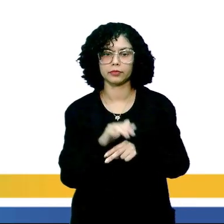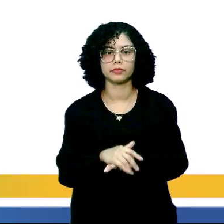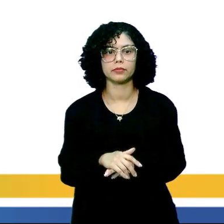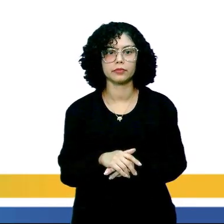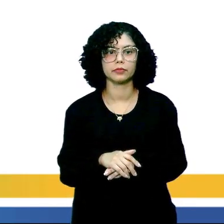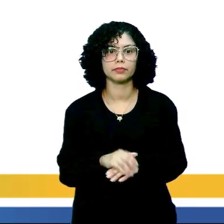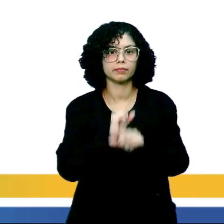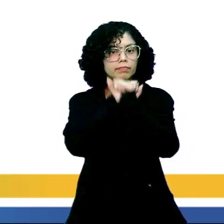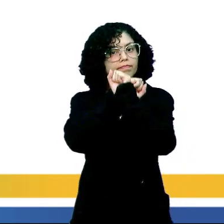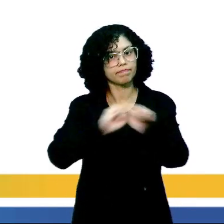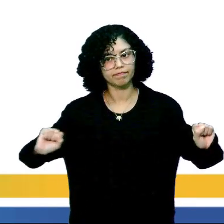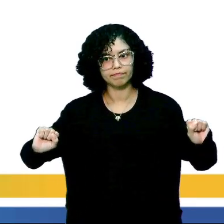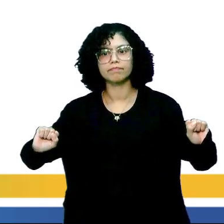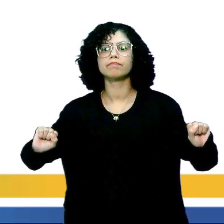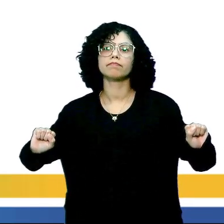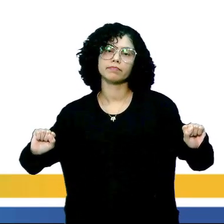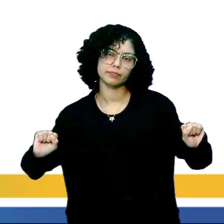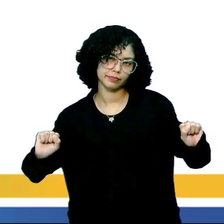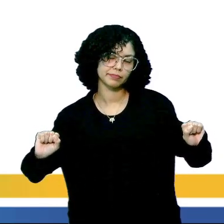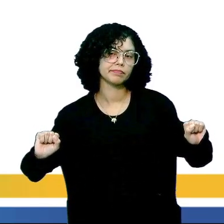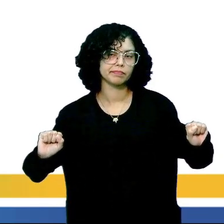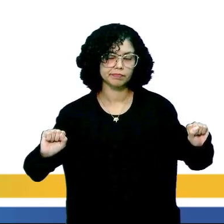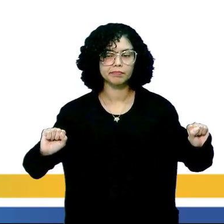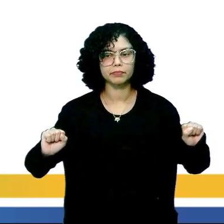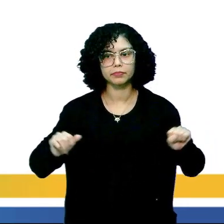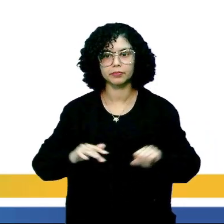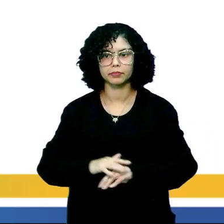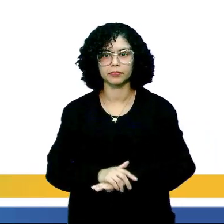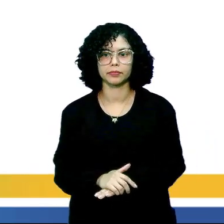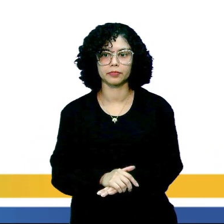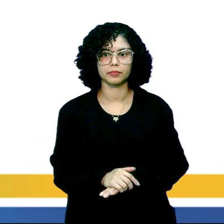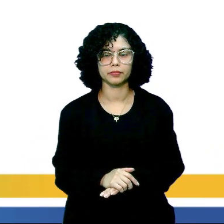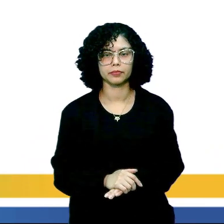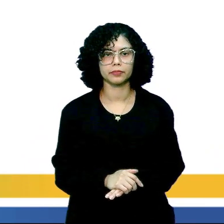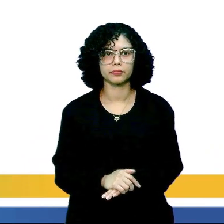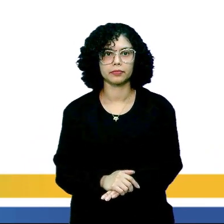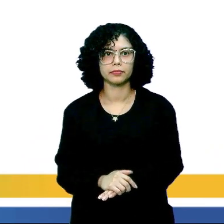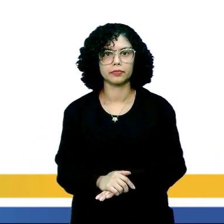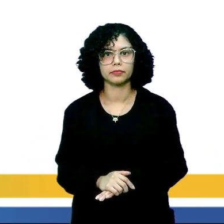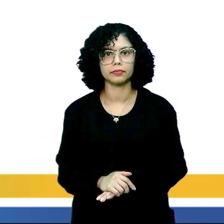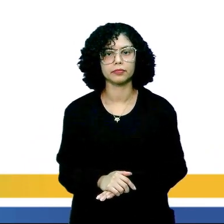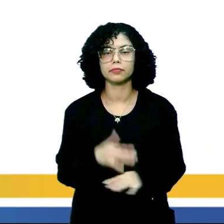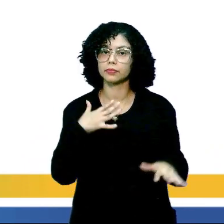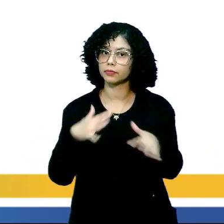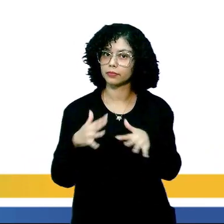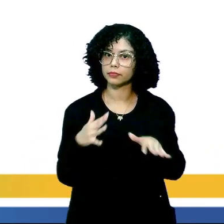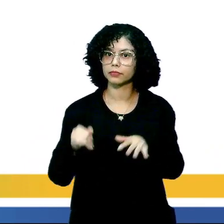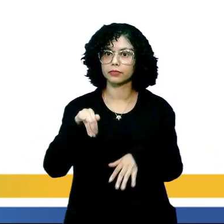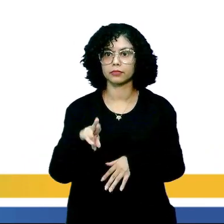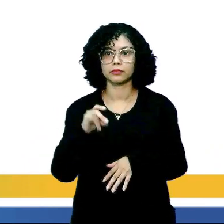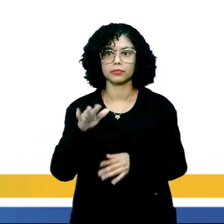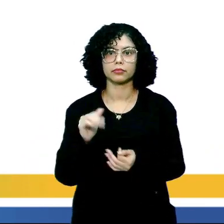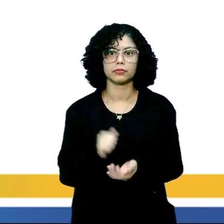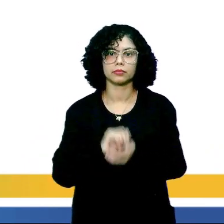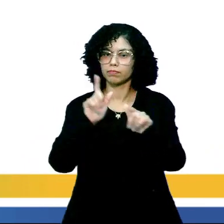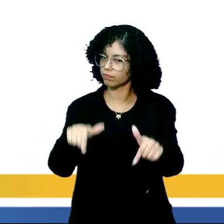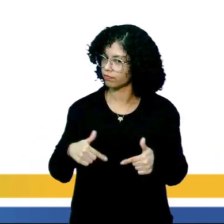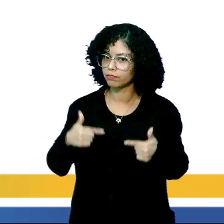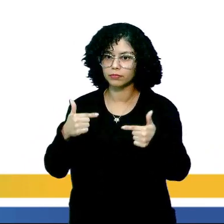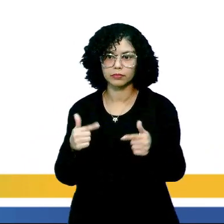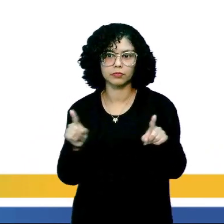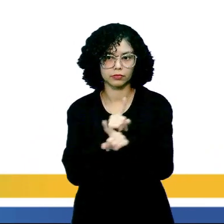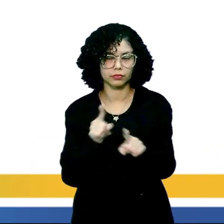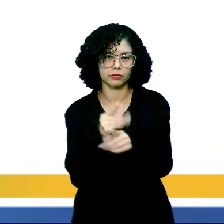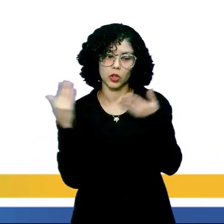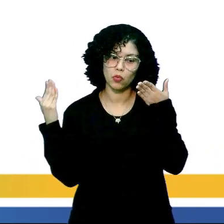movimentos era justamente a questão da abolição da escravidão. O movimento mineiro não lutava por isso,